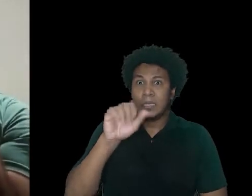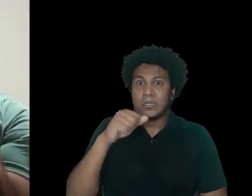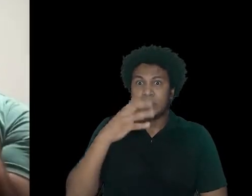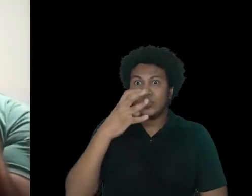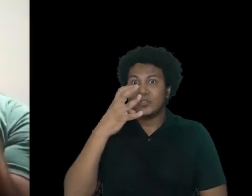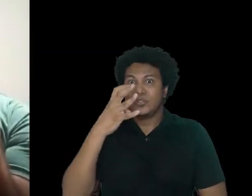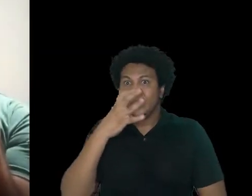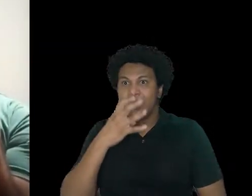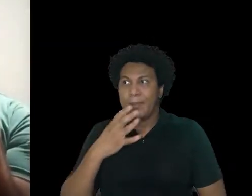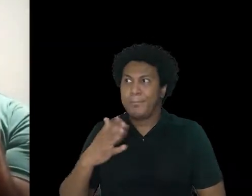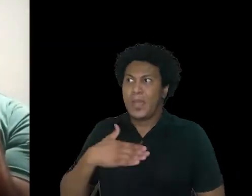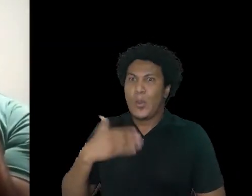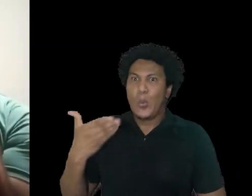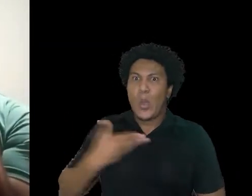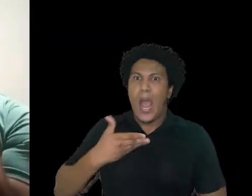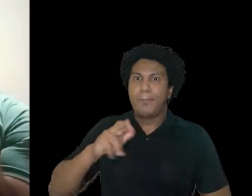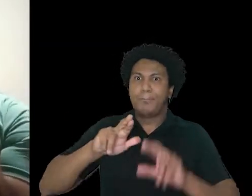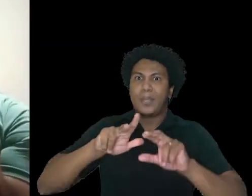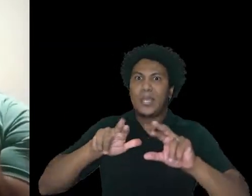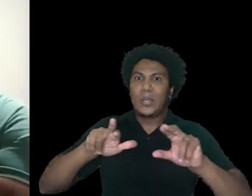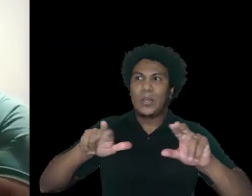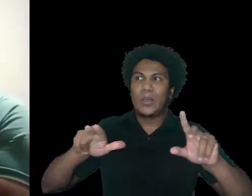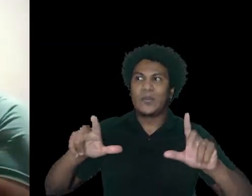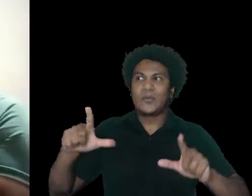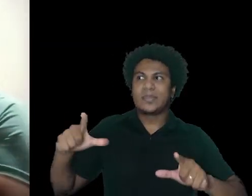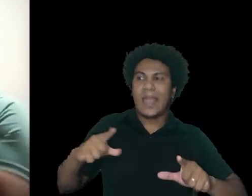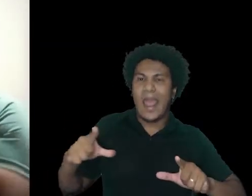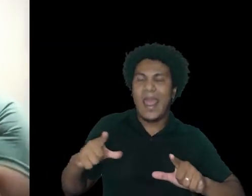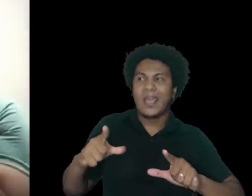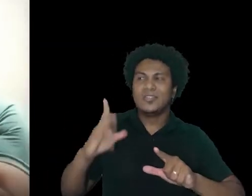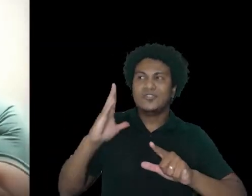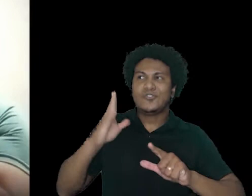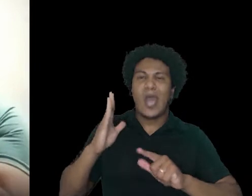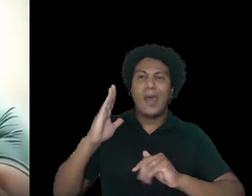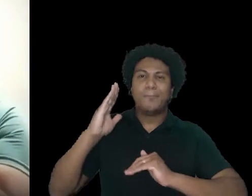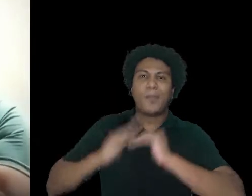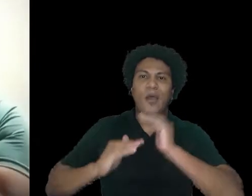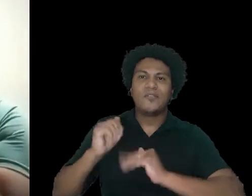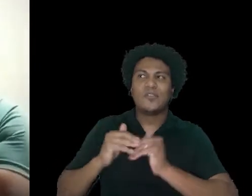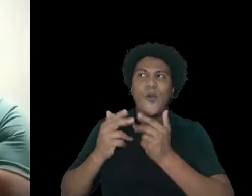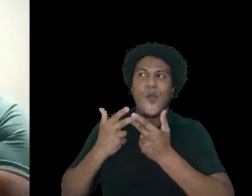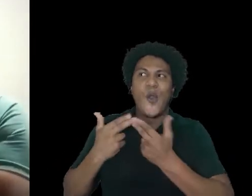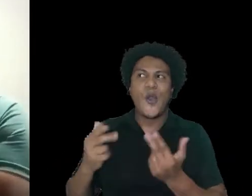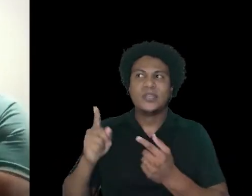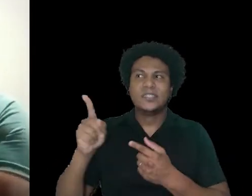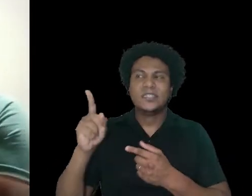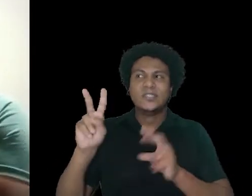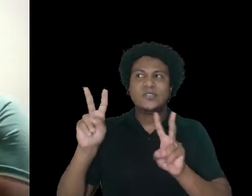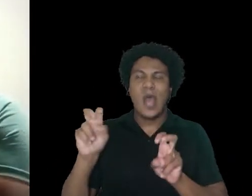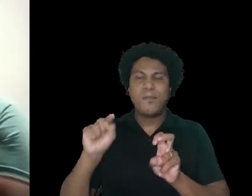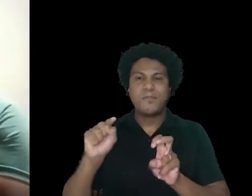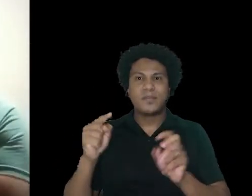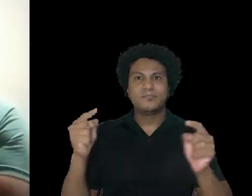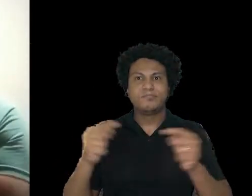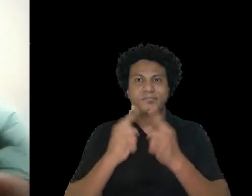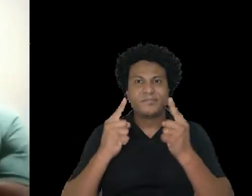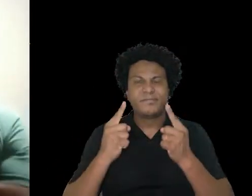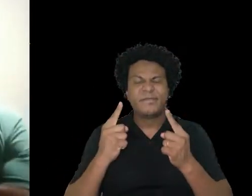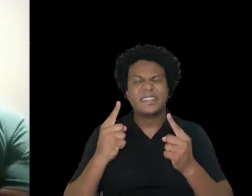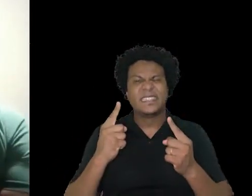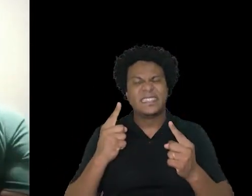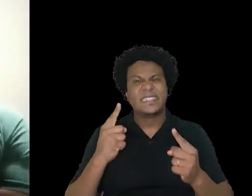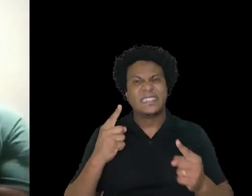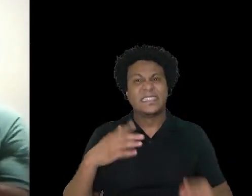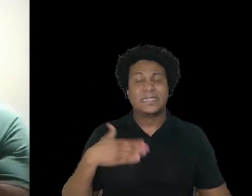a Jéssica vai assistir, meus amigos, que já fizeram coisas e fazem